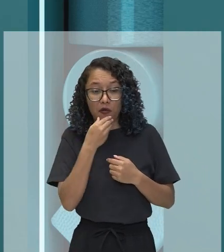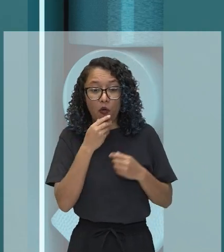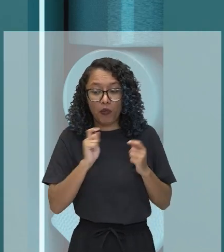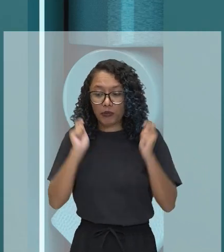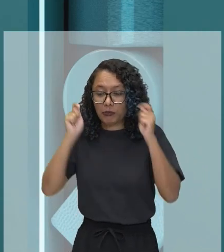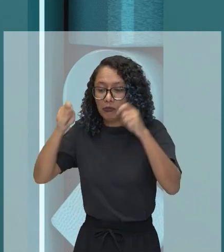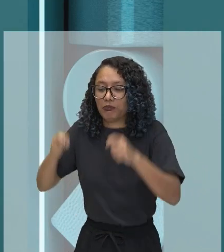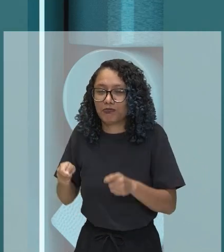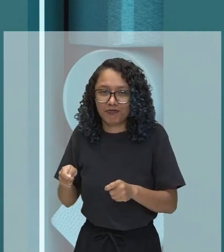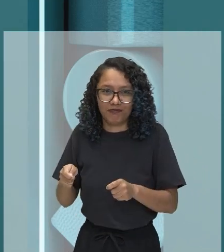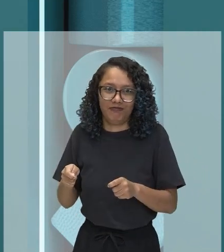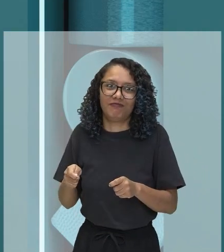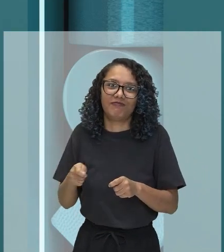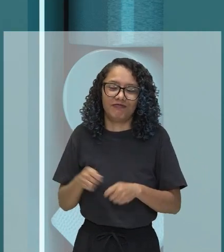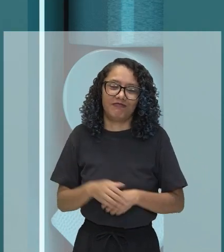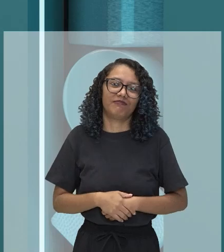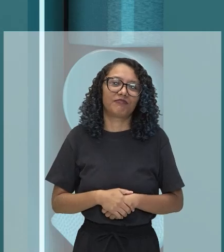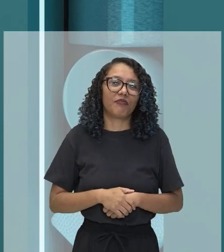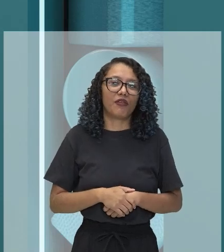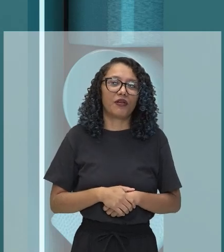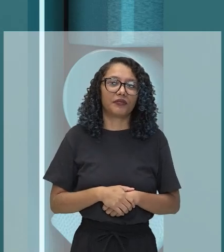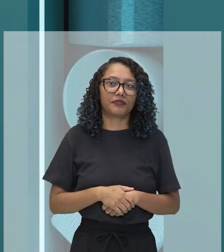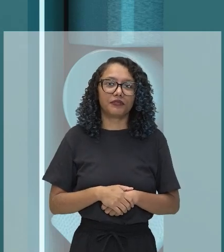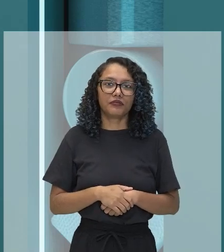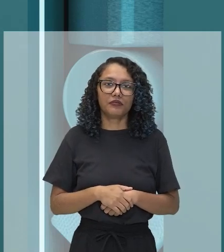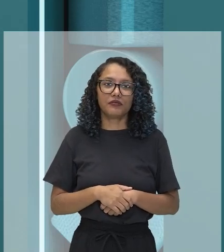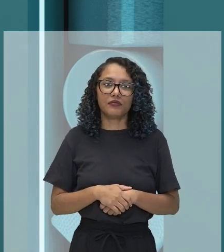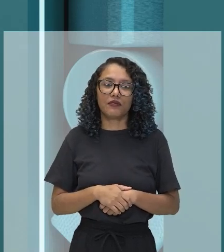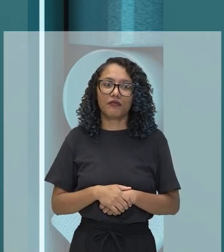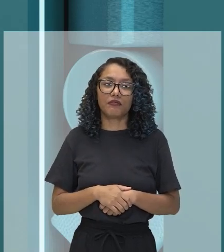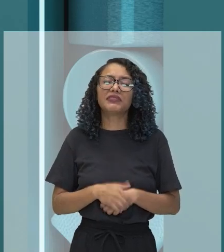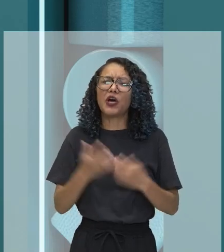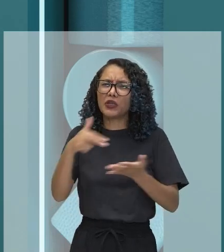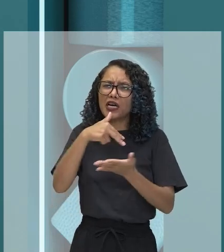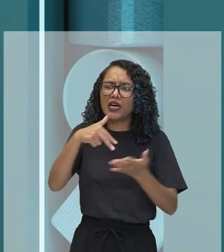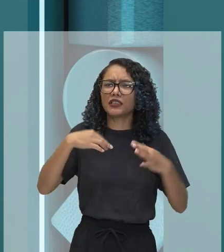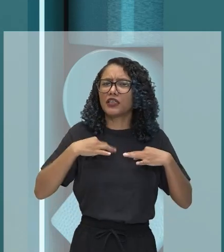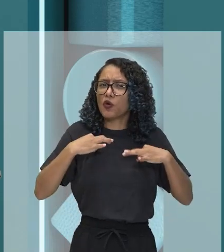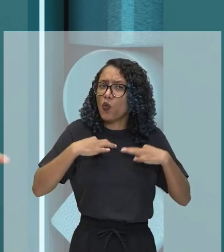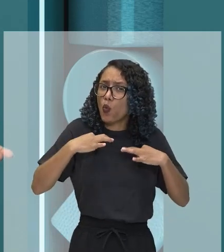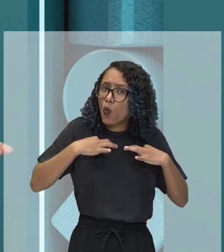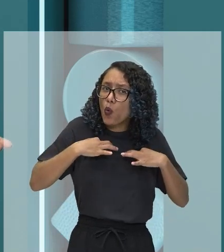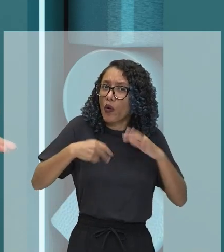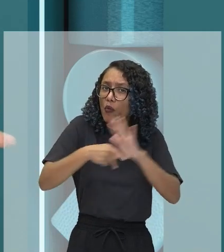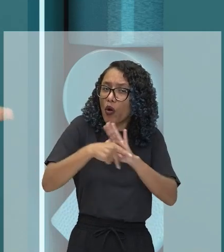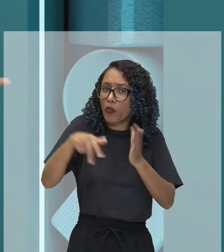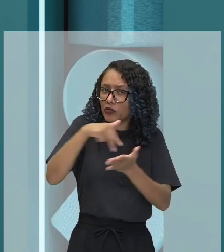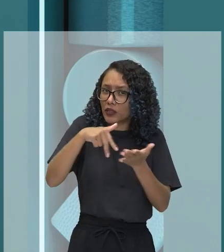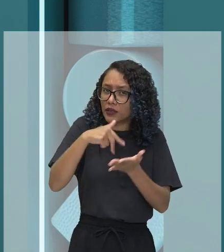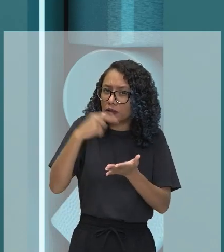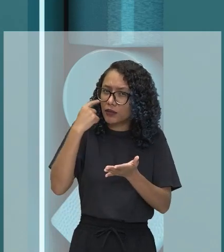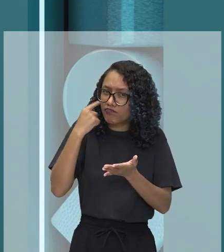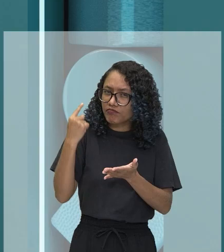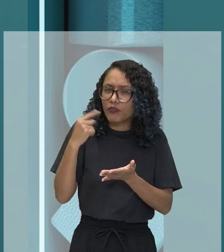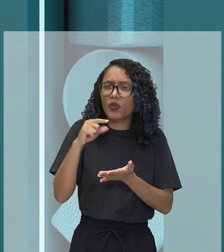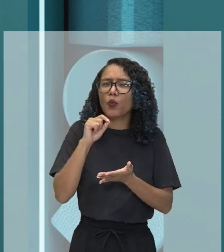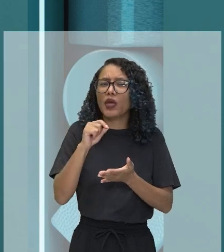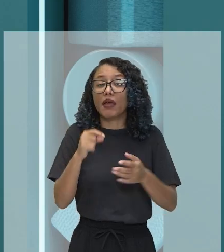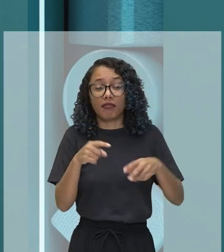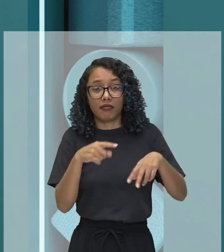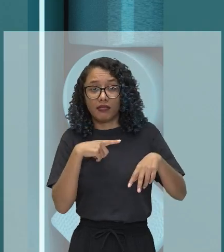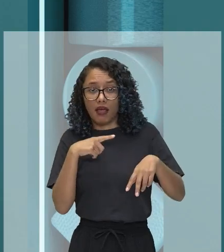pares. Bem, a dança, as vestimentas do carimbó, como vocês viram, são as saias